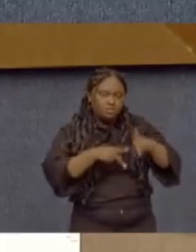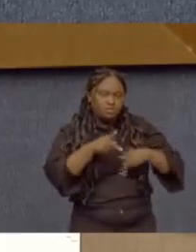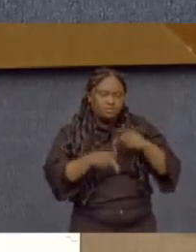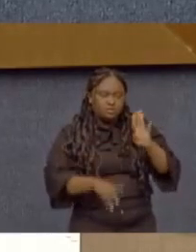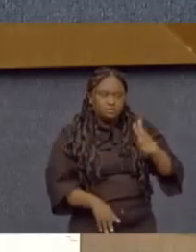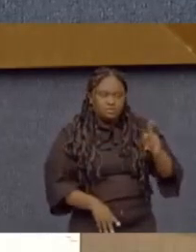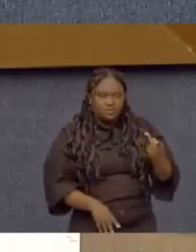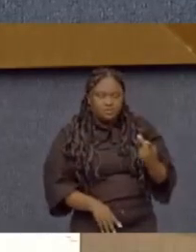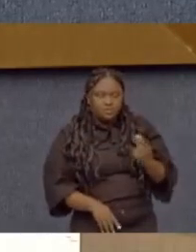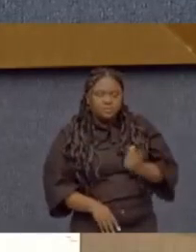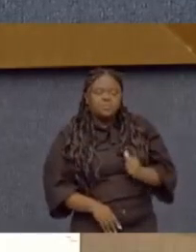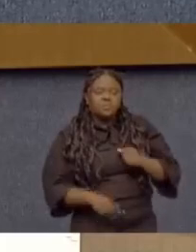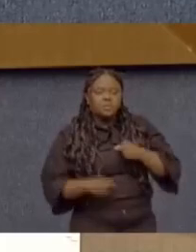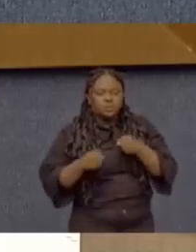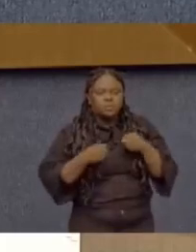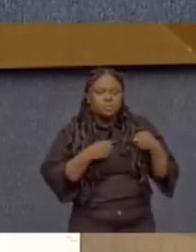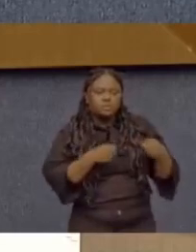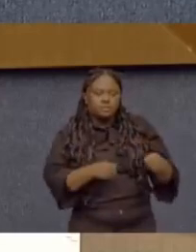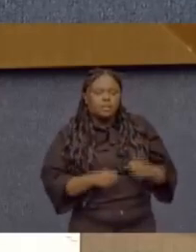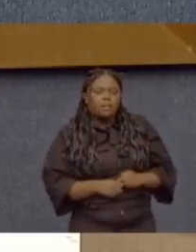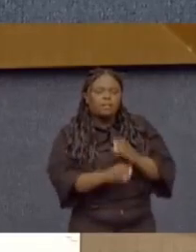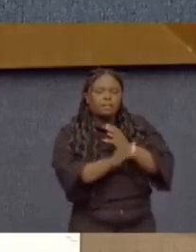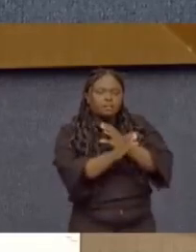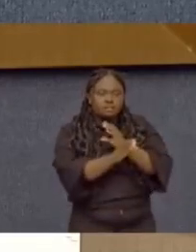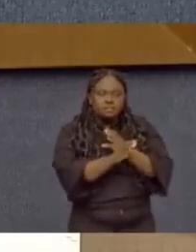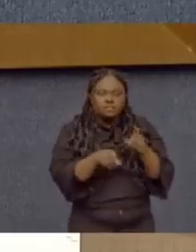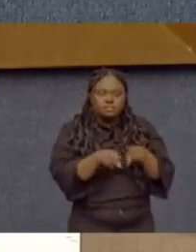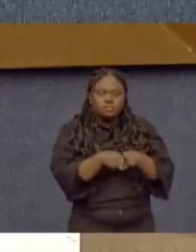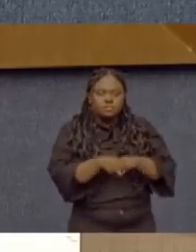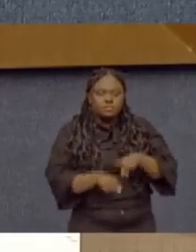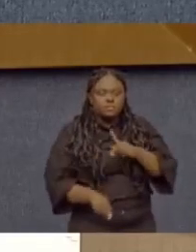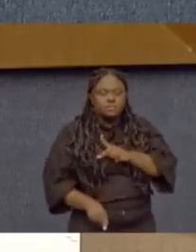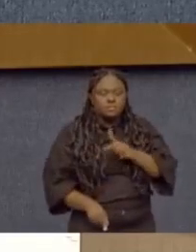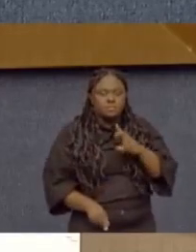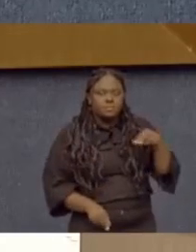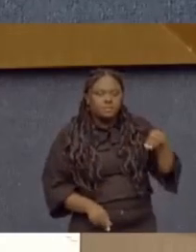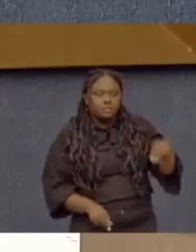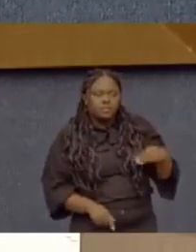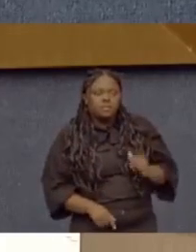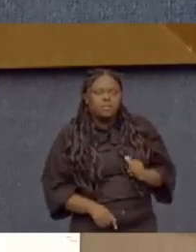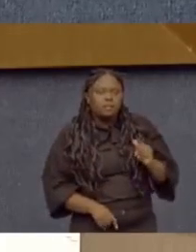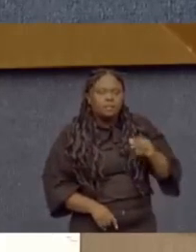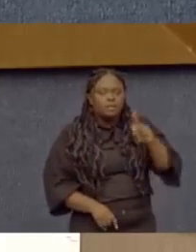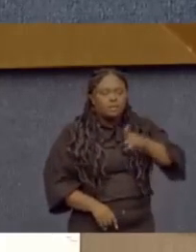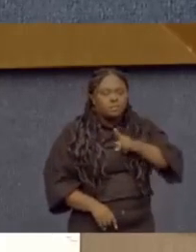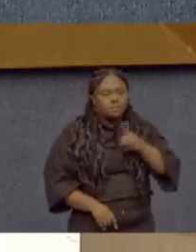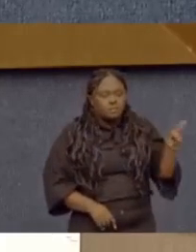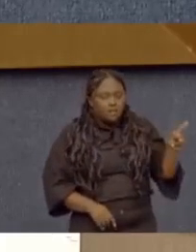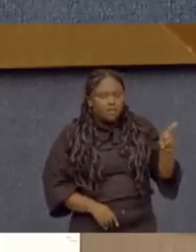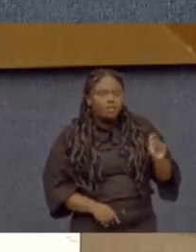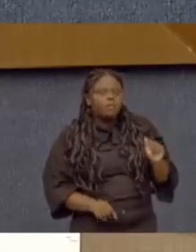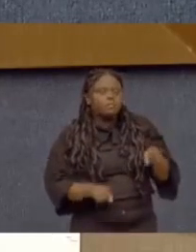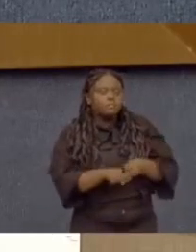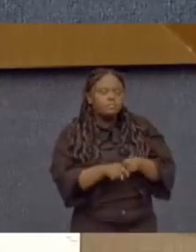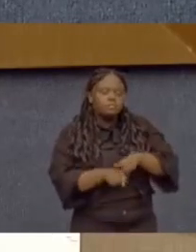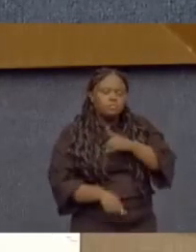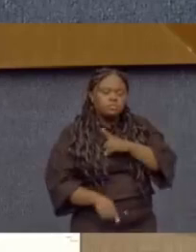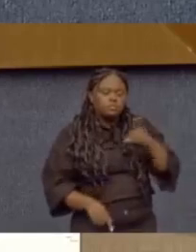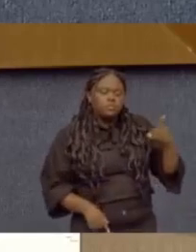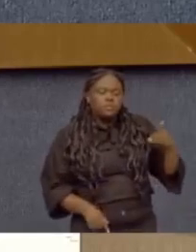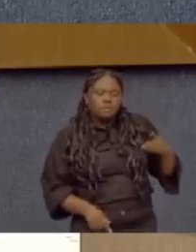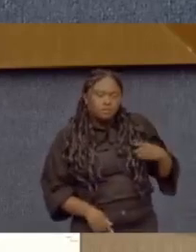belo-horizontino nesta casa, autoridades civis e militares, reverendíssimo padre Rômulo, reverendíssimos